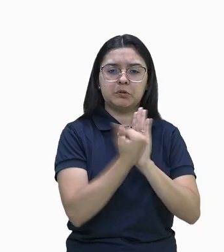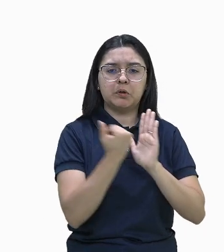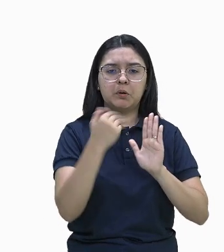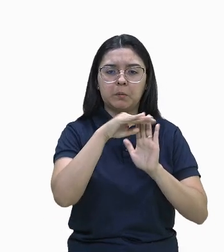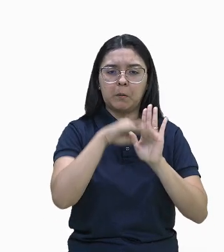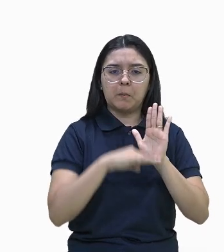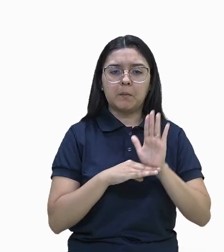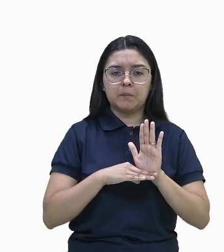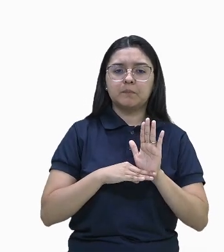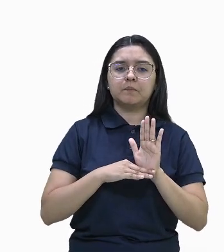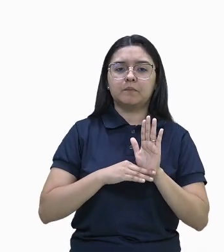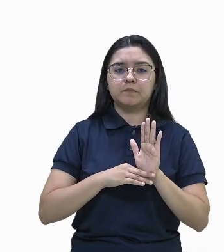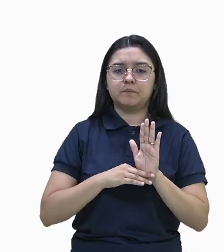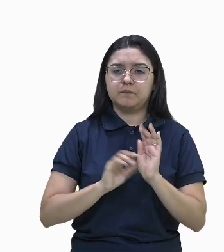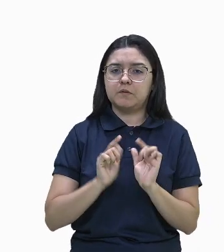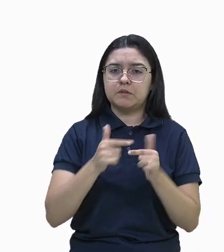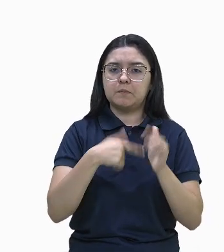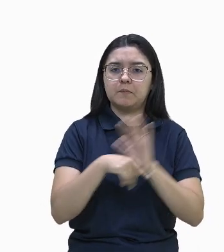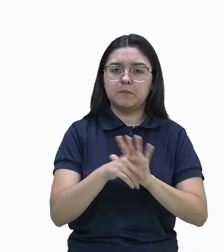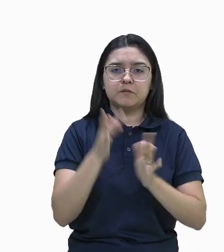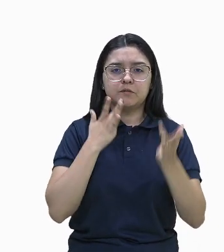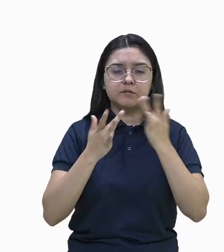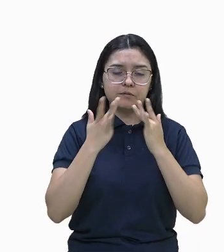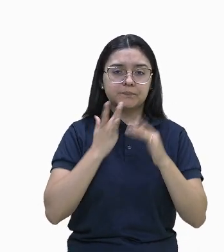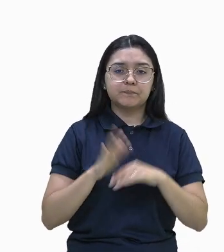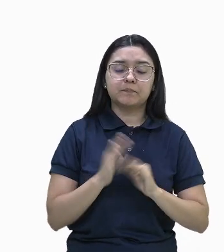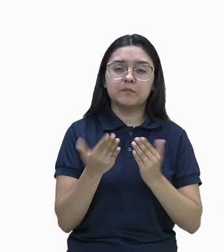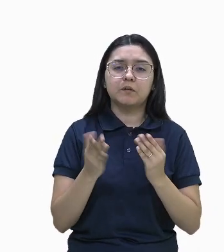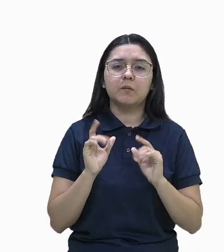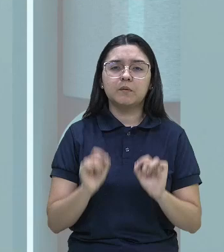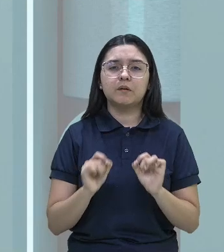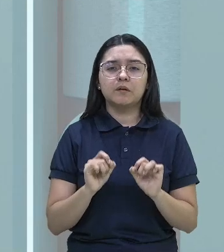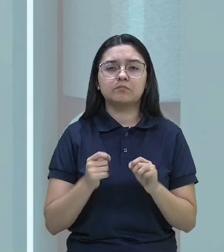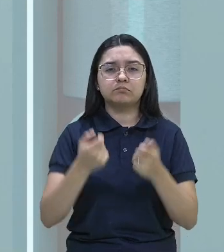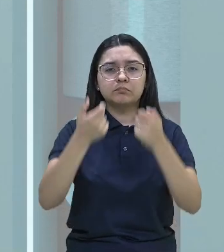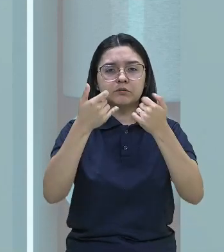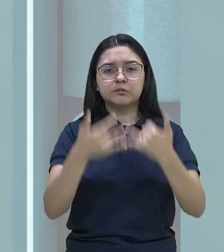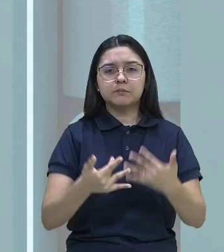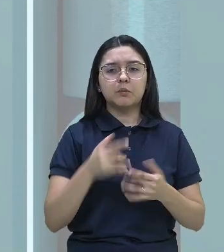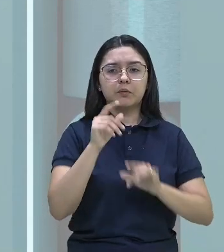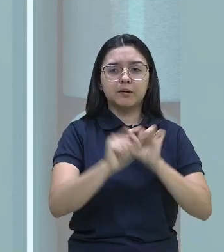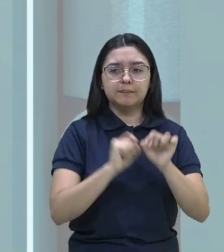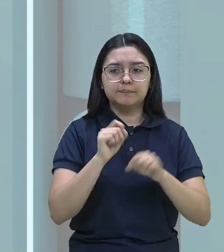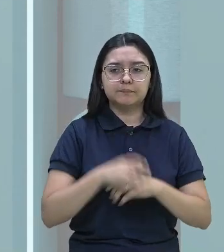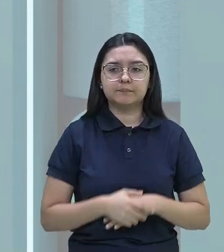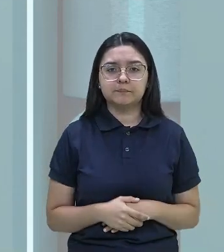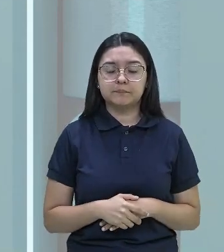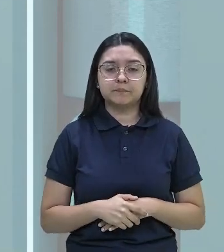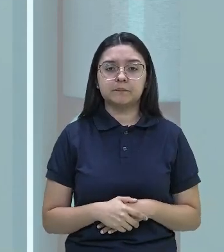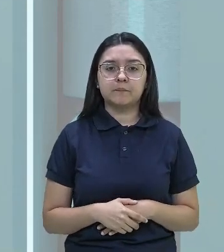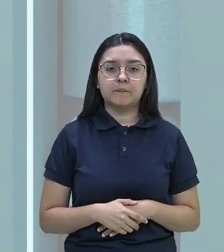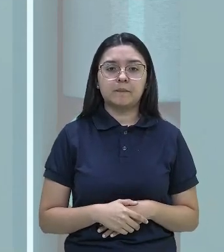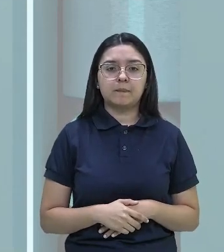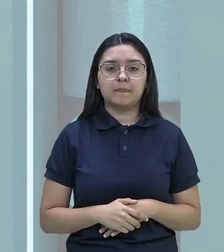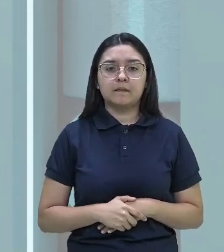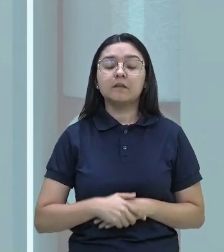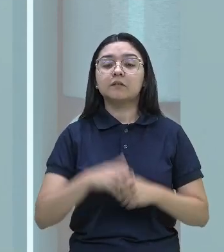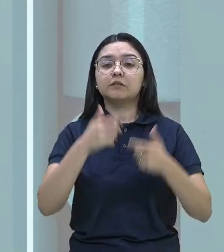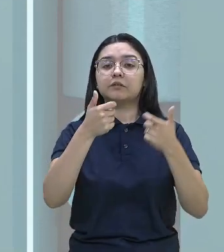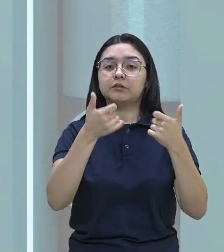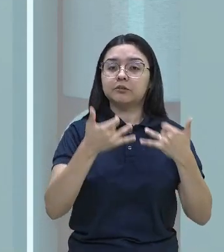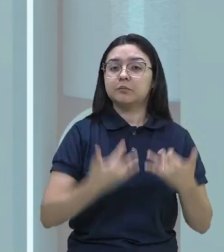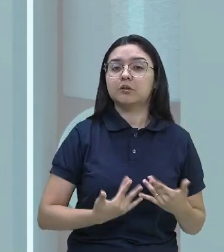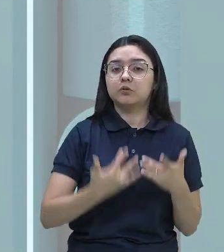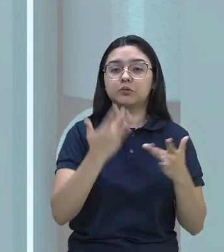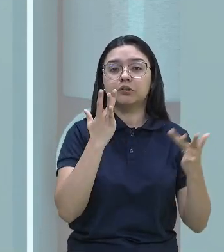o fazer teatral. Então, o que nós queremos falar com isso? Nós estamos dizendo, falamos do